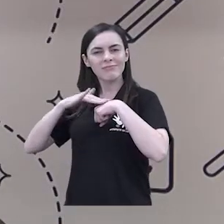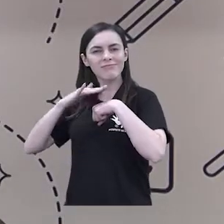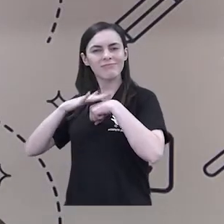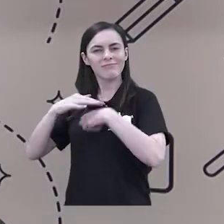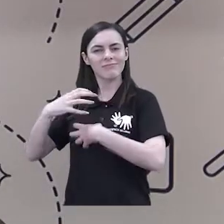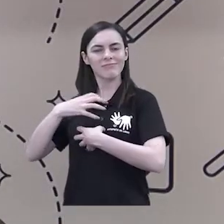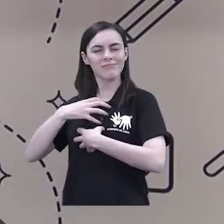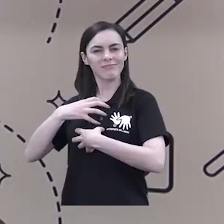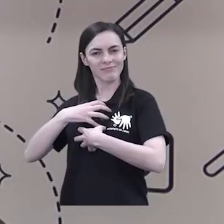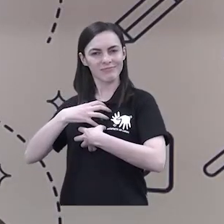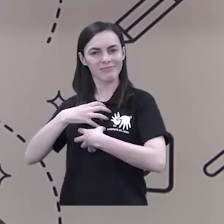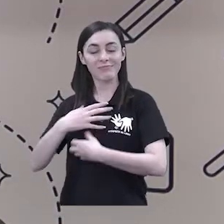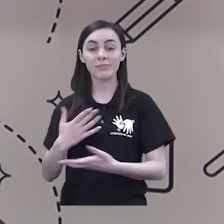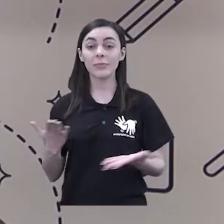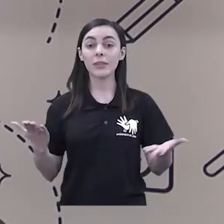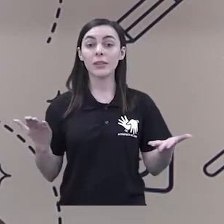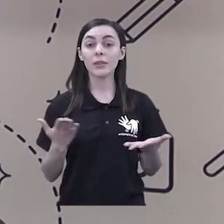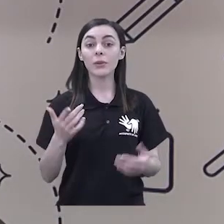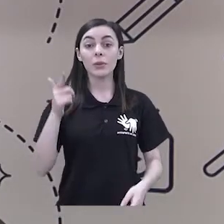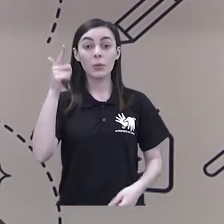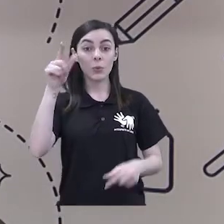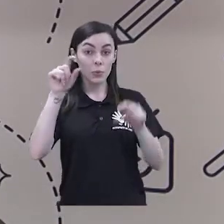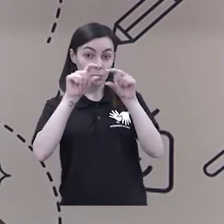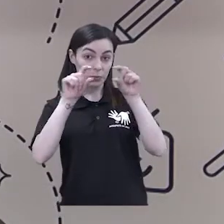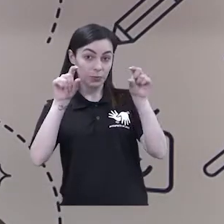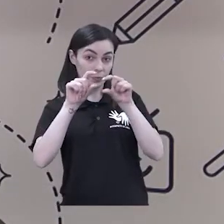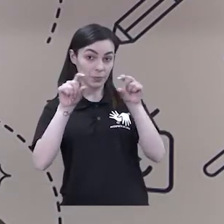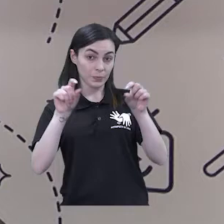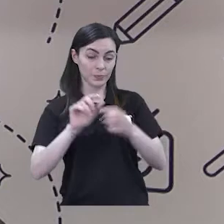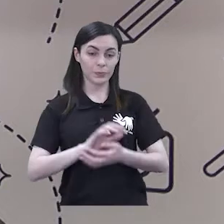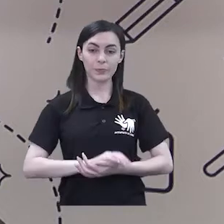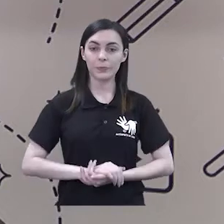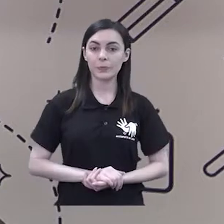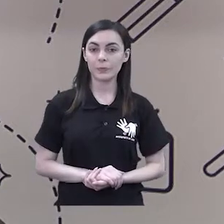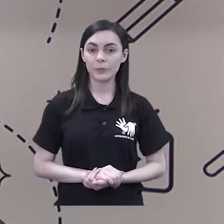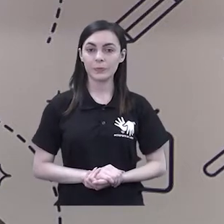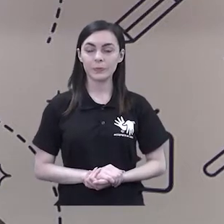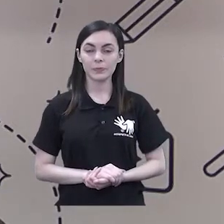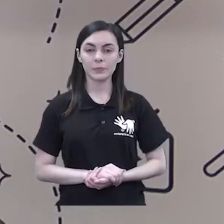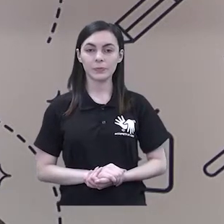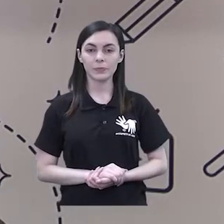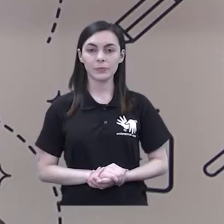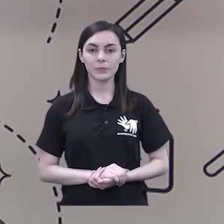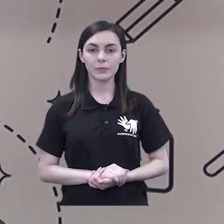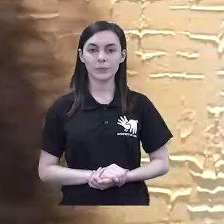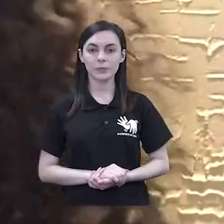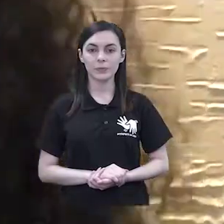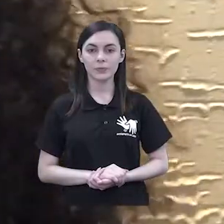desta imagem. Vamos ouvir então mais um versinho? Vamos lá!